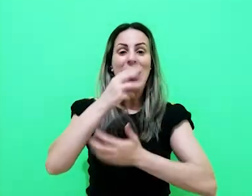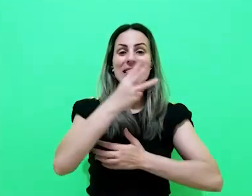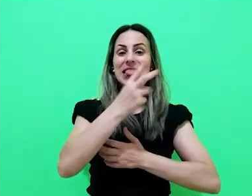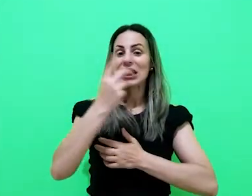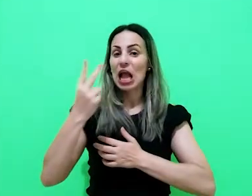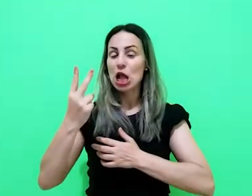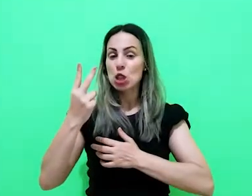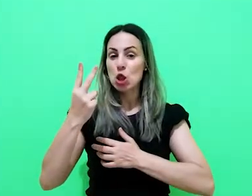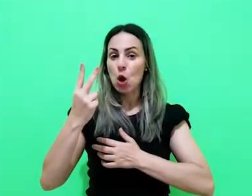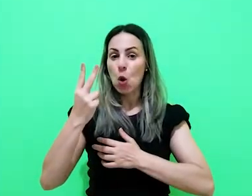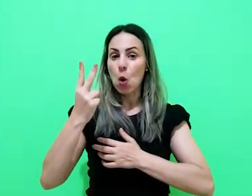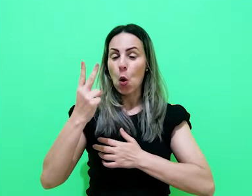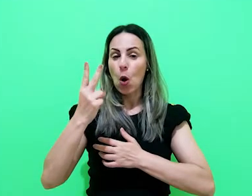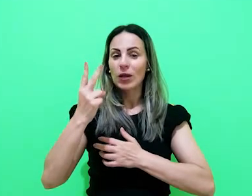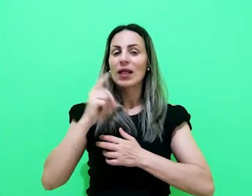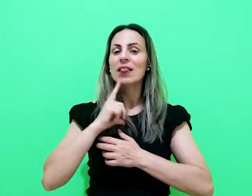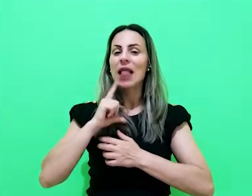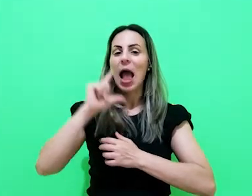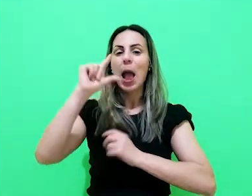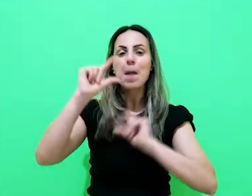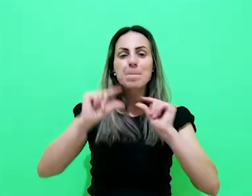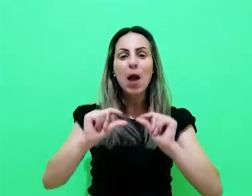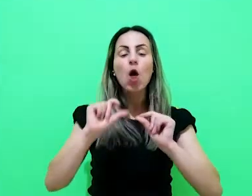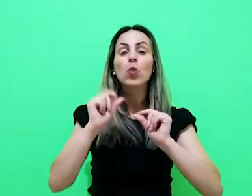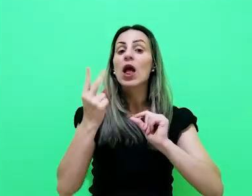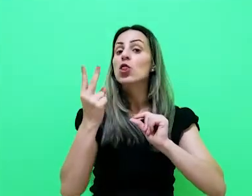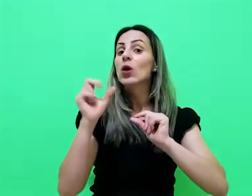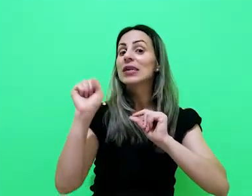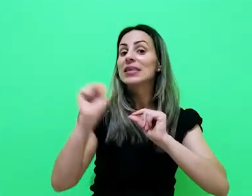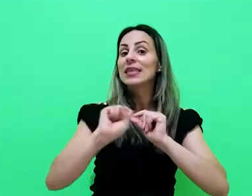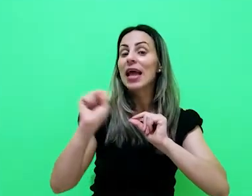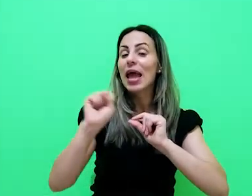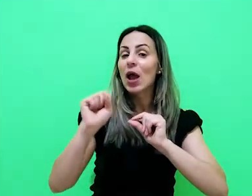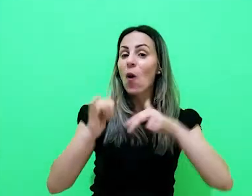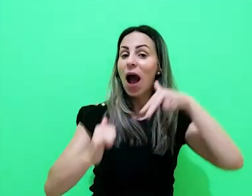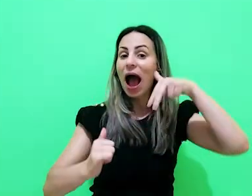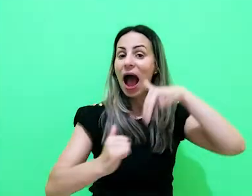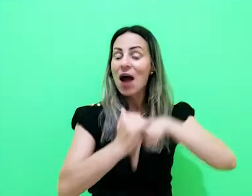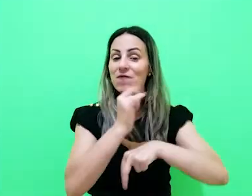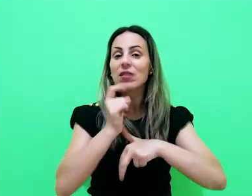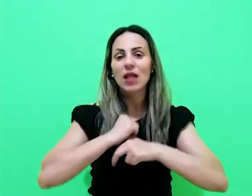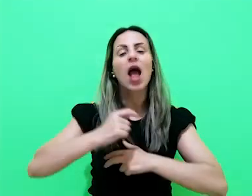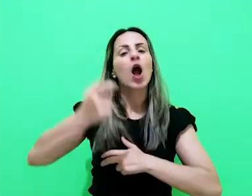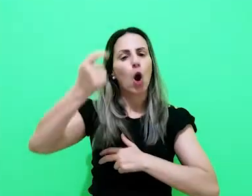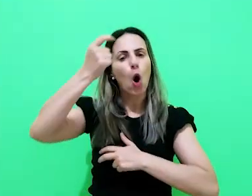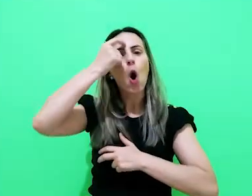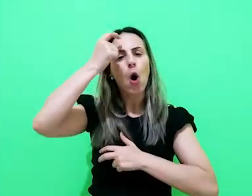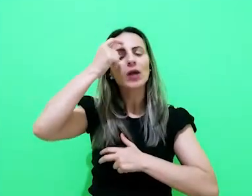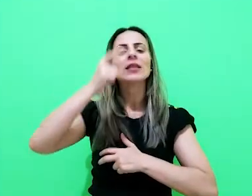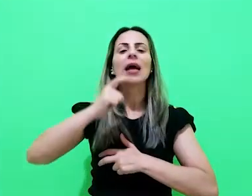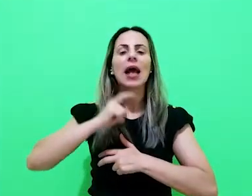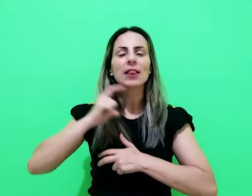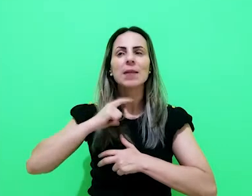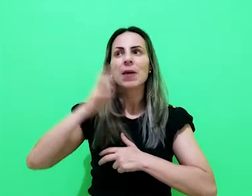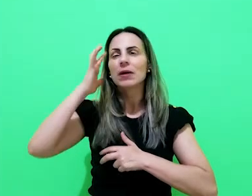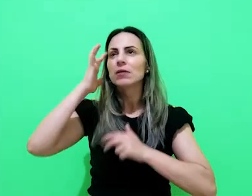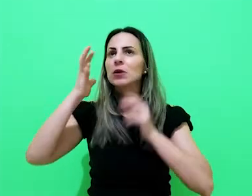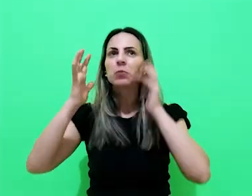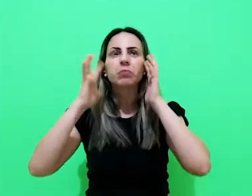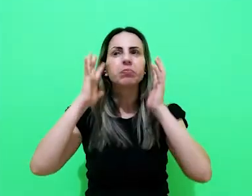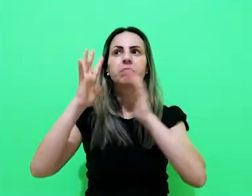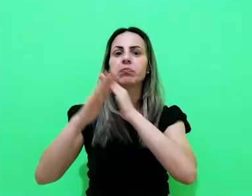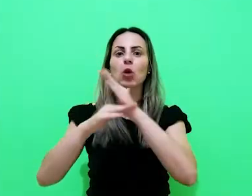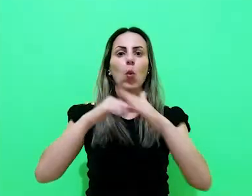32, preenchimento capilar menor do que 2 segundos, a vítima está consciente e desorientada.